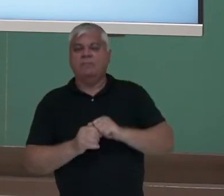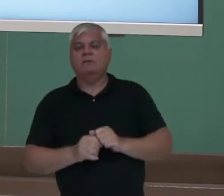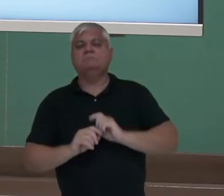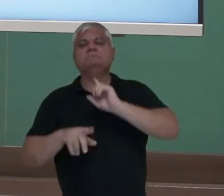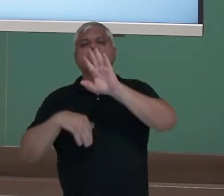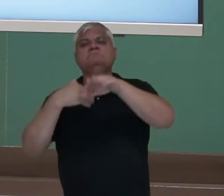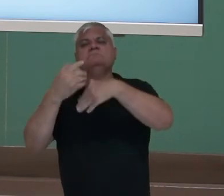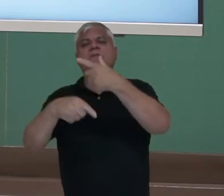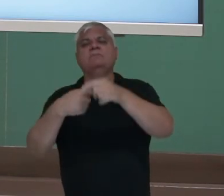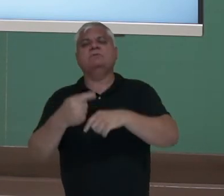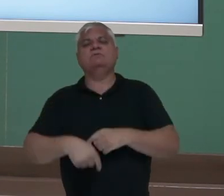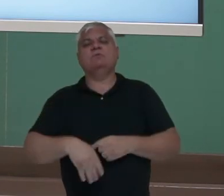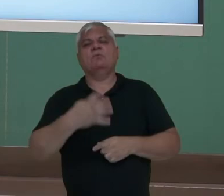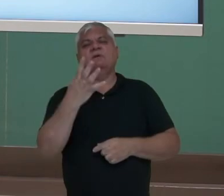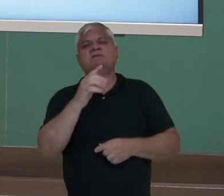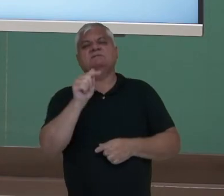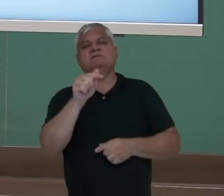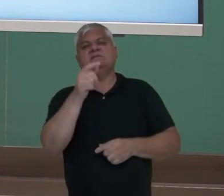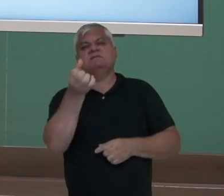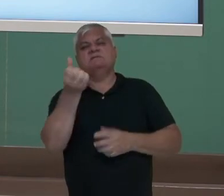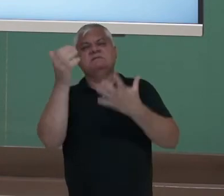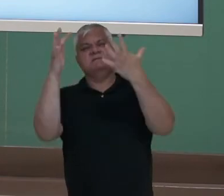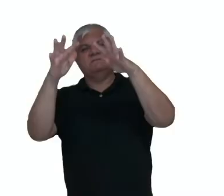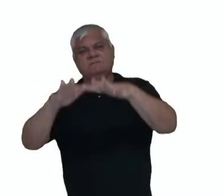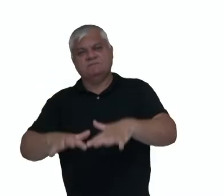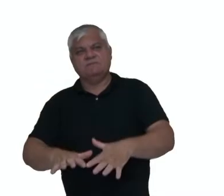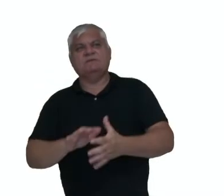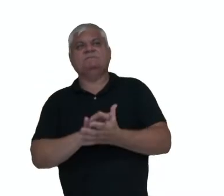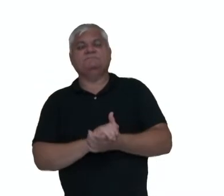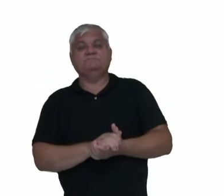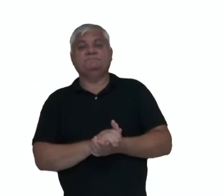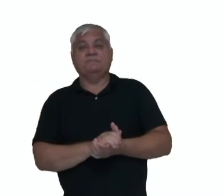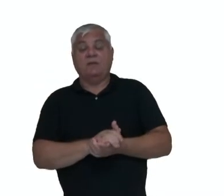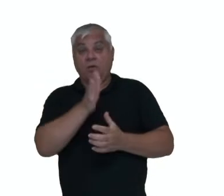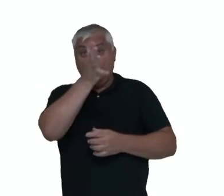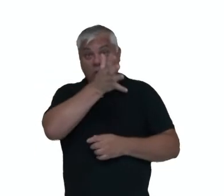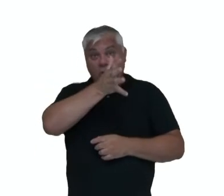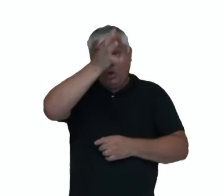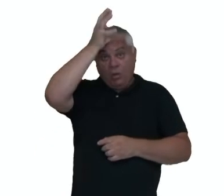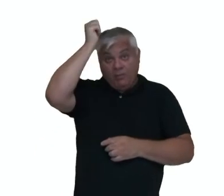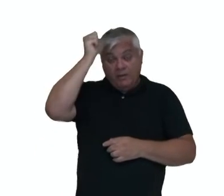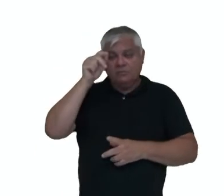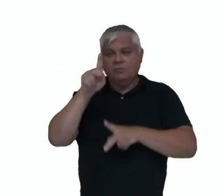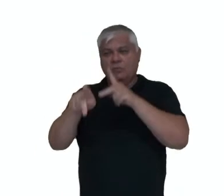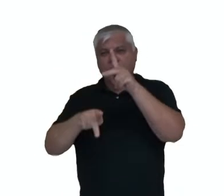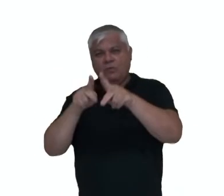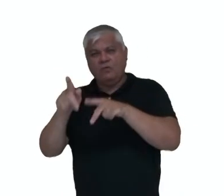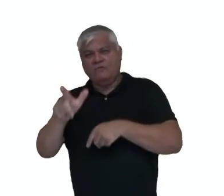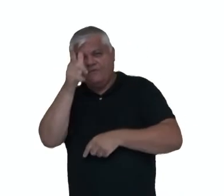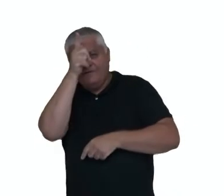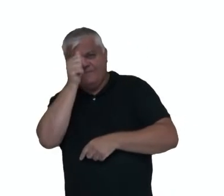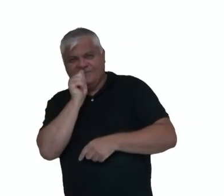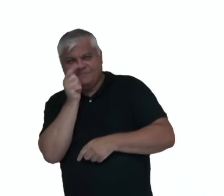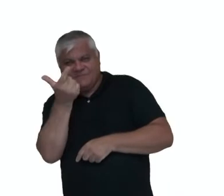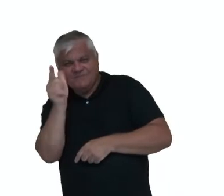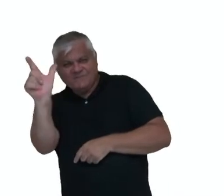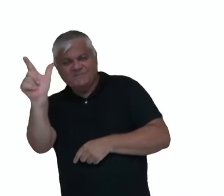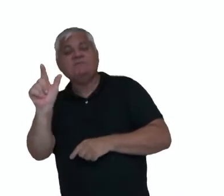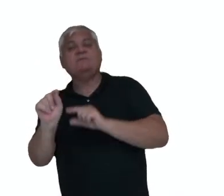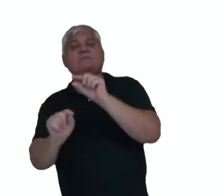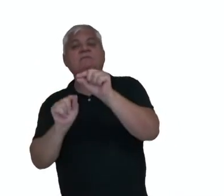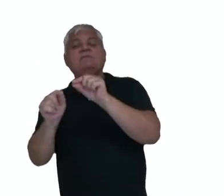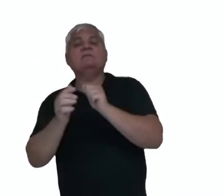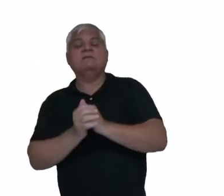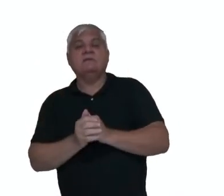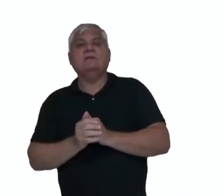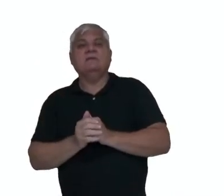ano de 476, né? O romano e os bárbaros, então ali os povos, né? Os reinos formados após